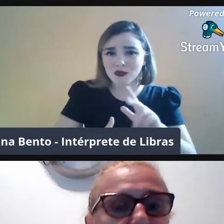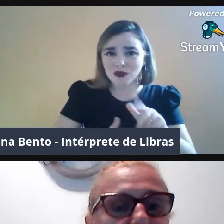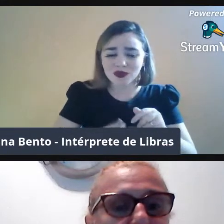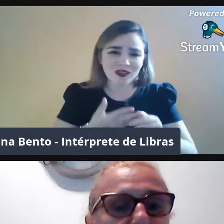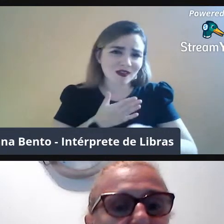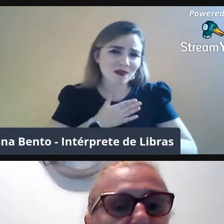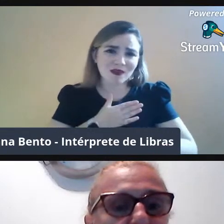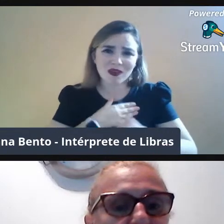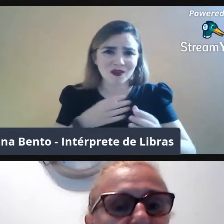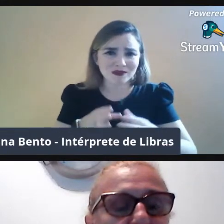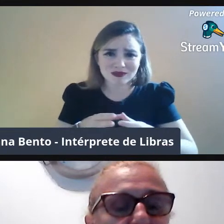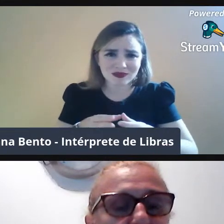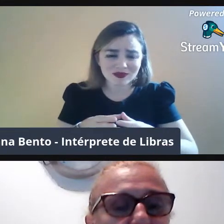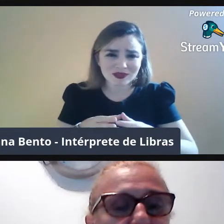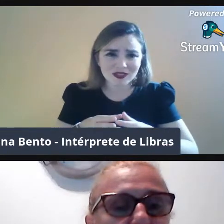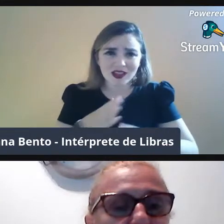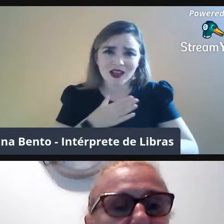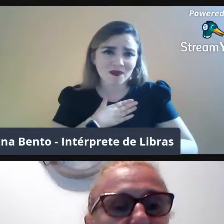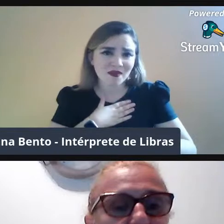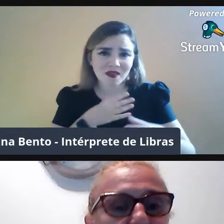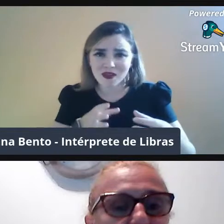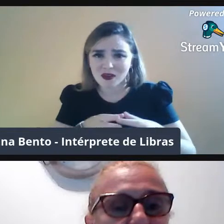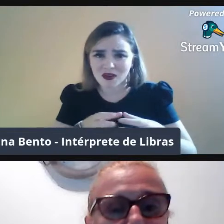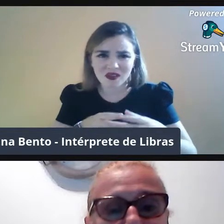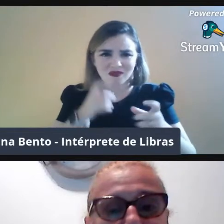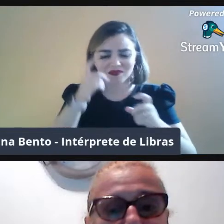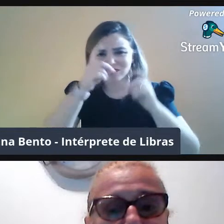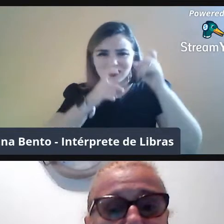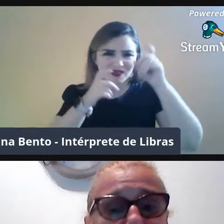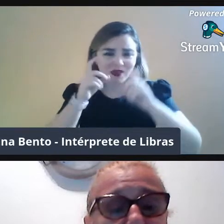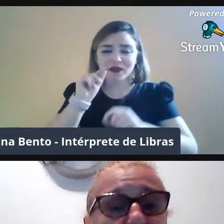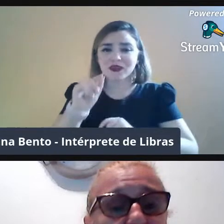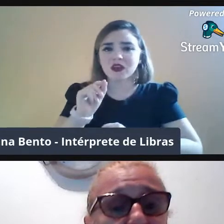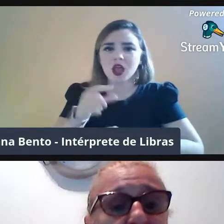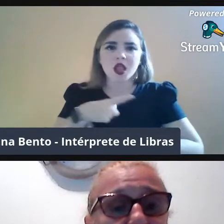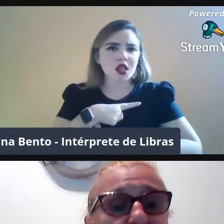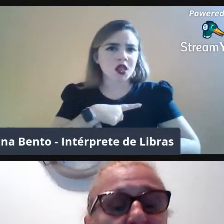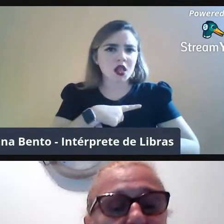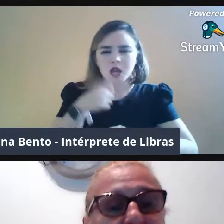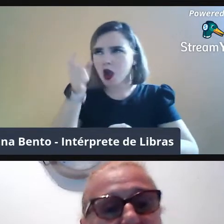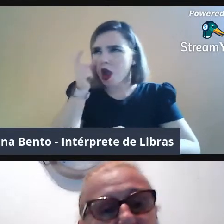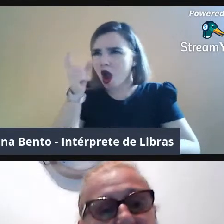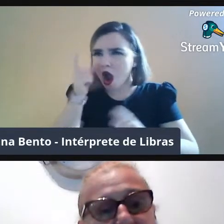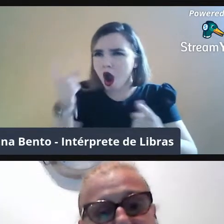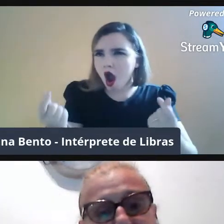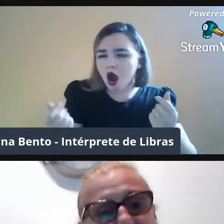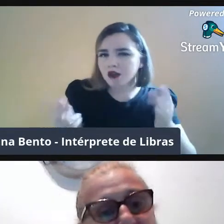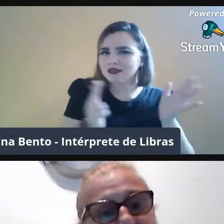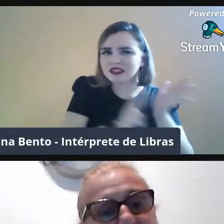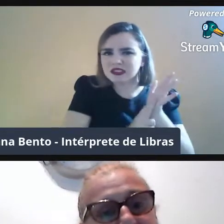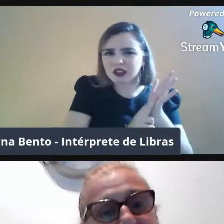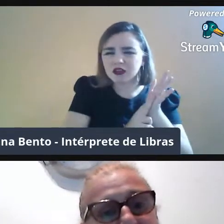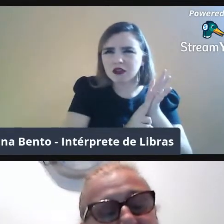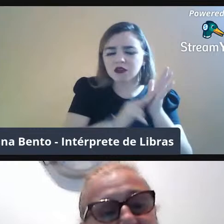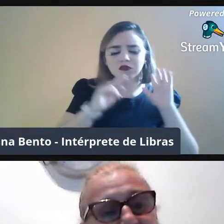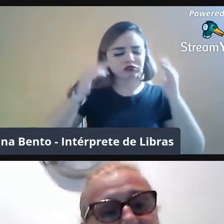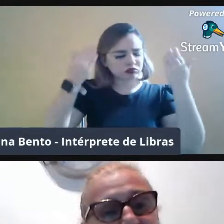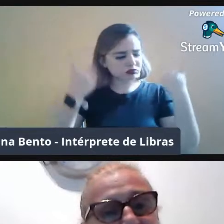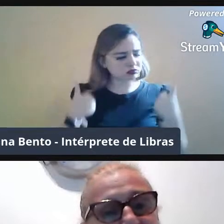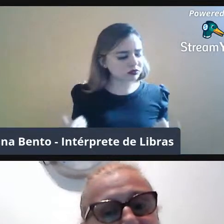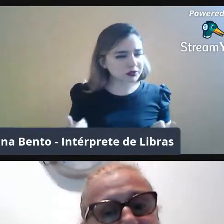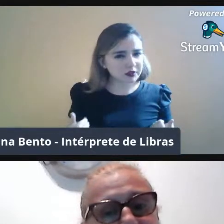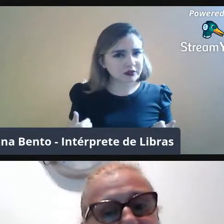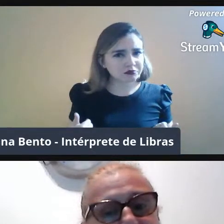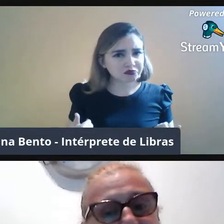minha geração se preocupava muito mais com o ter do que com o ser. E essa geração de hoje,